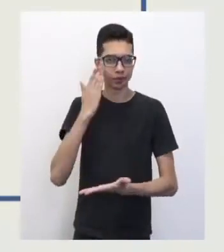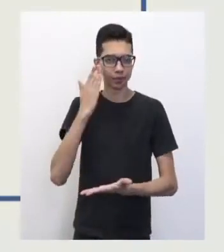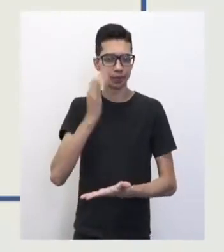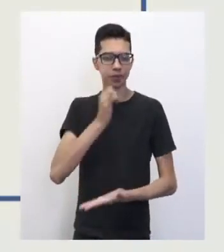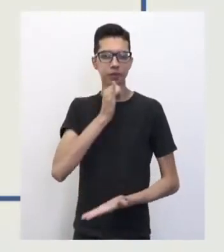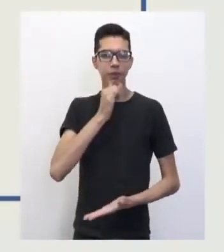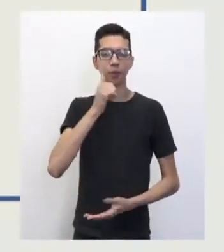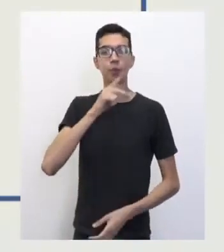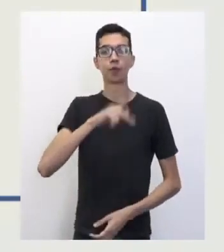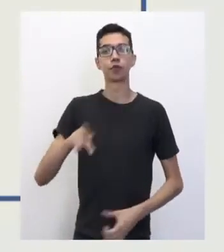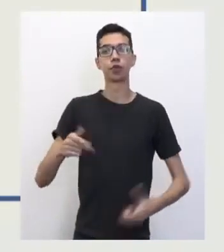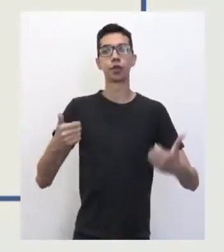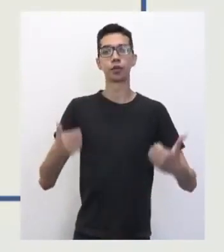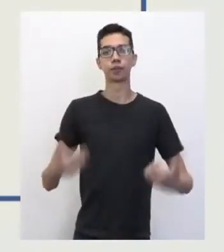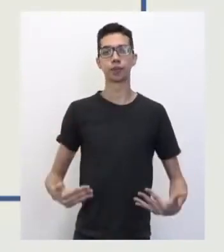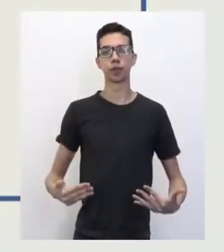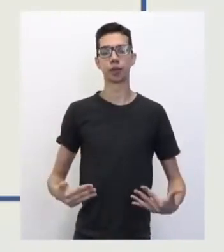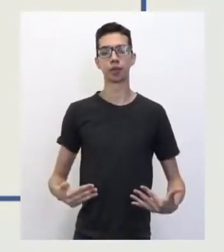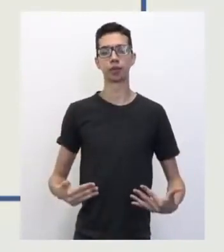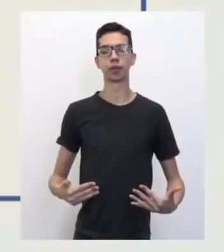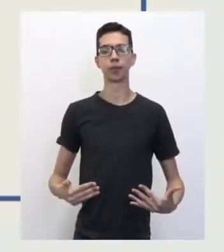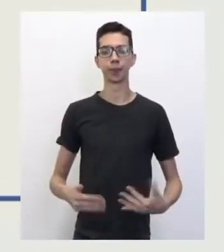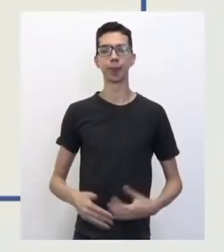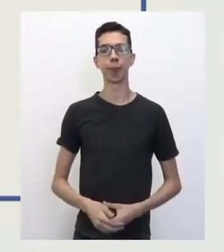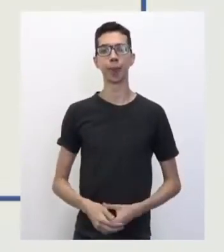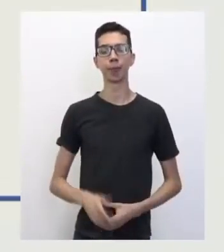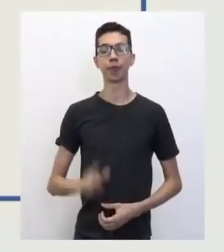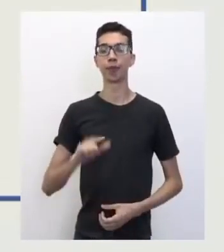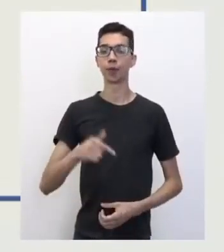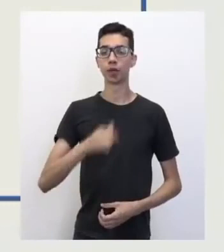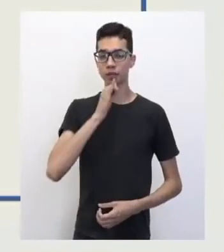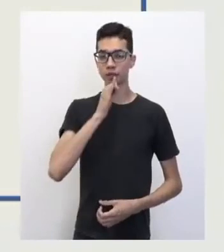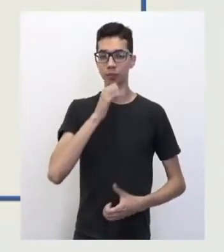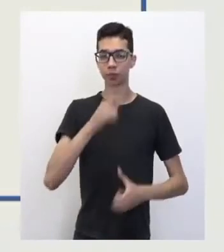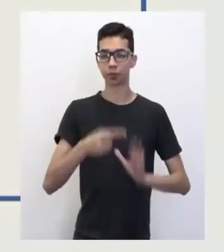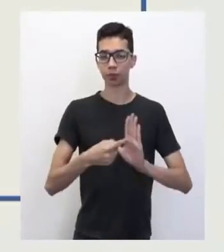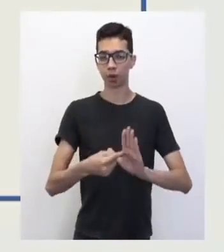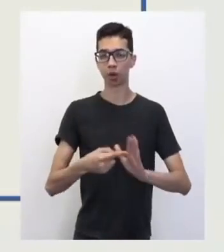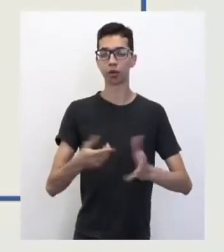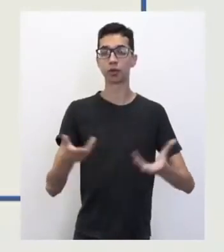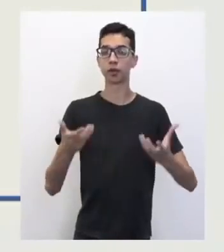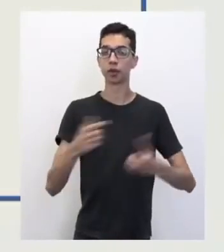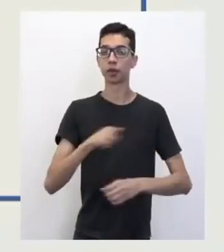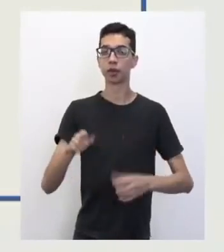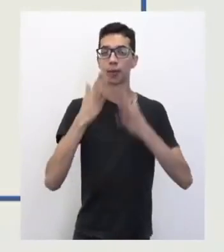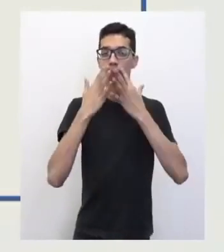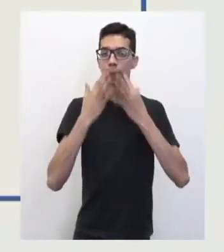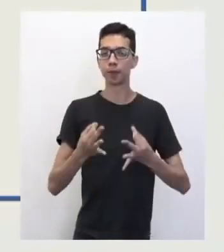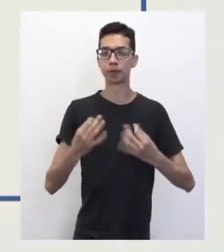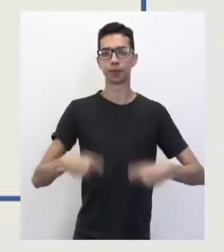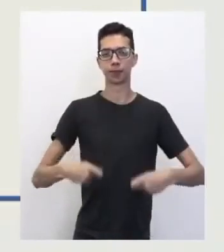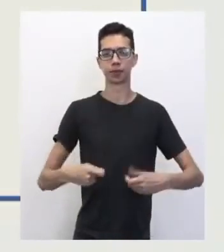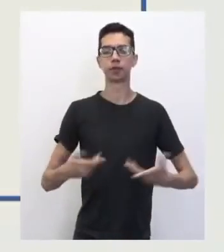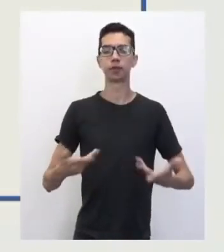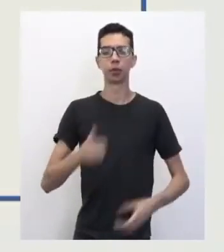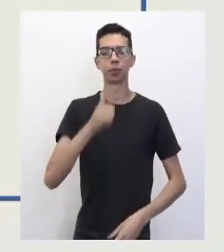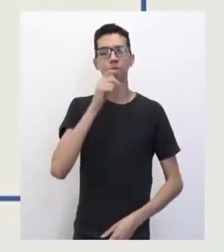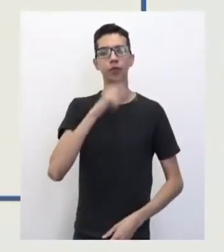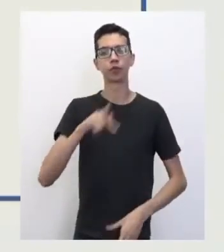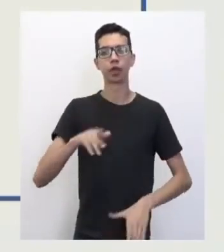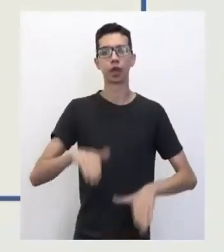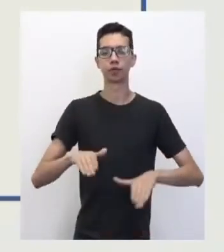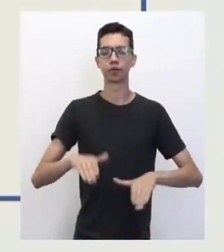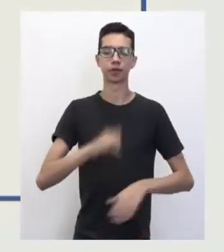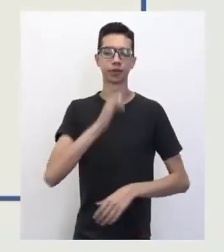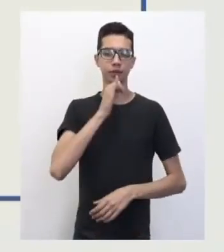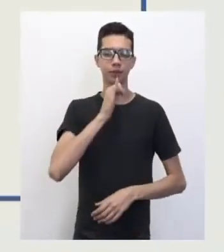está explicando e vai trazer um exemplo e quer que vocês prestem atenção. Então, ela pode colocar, por